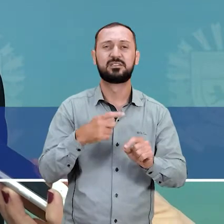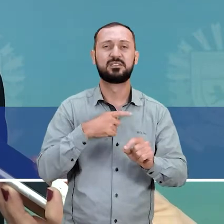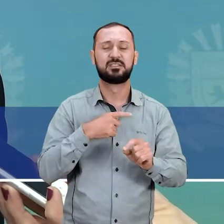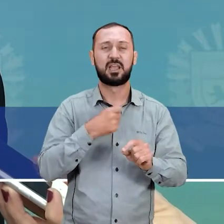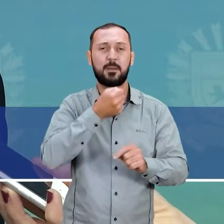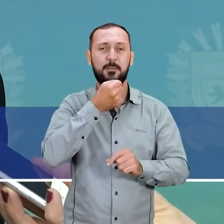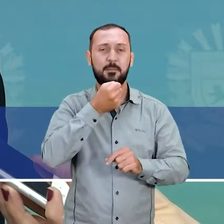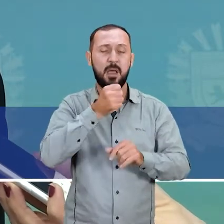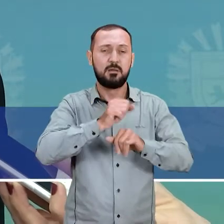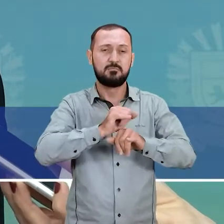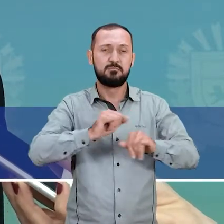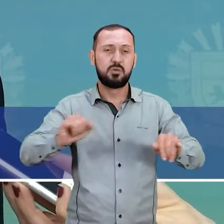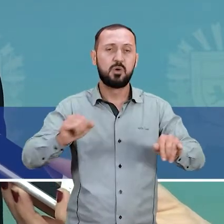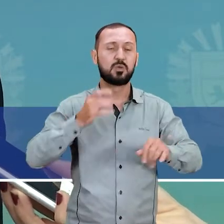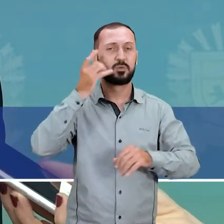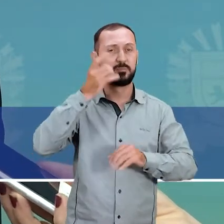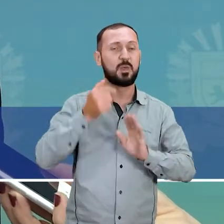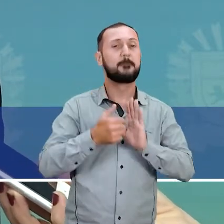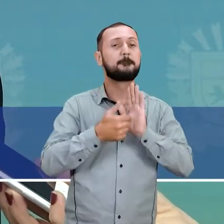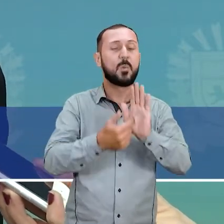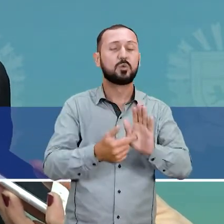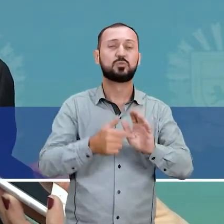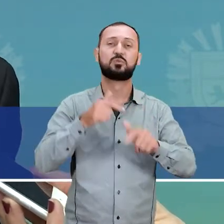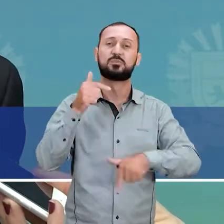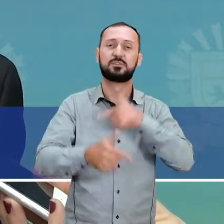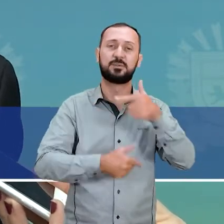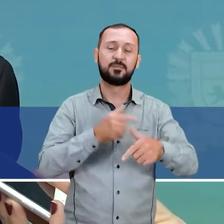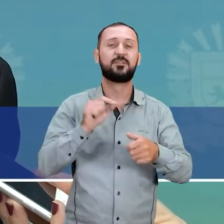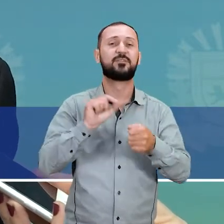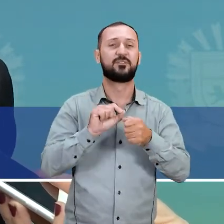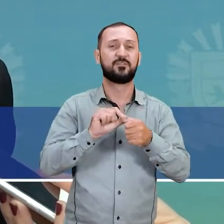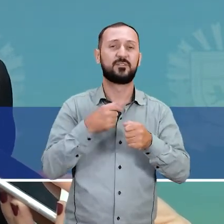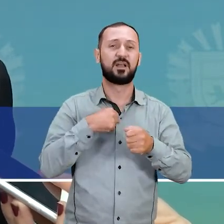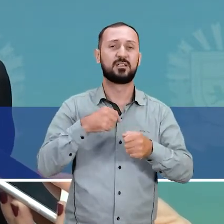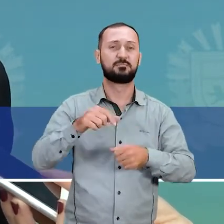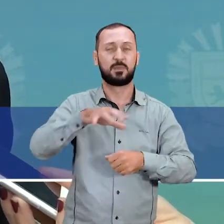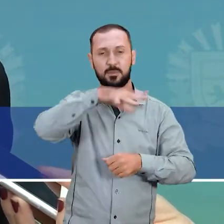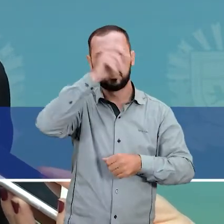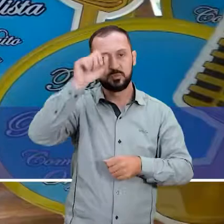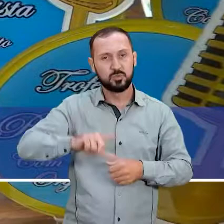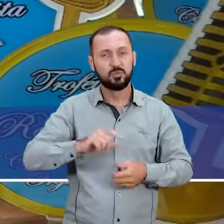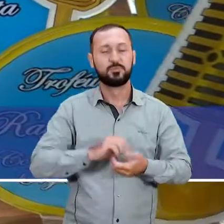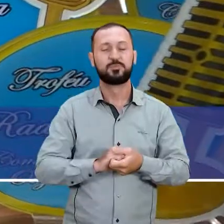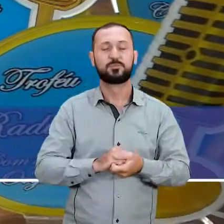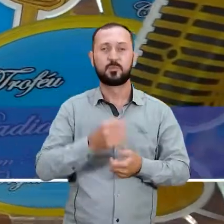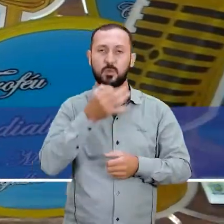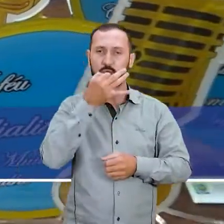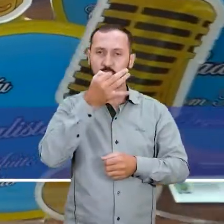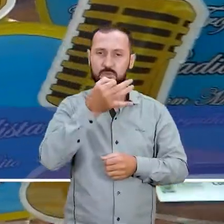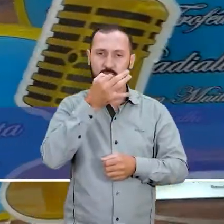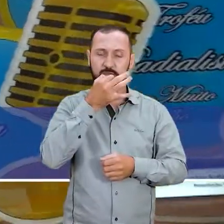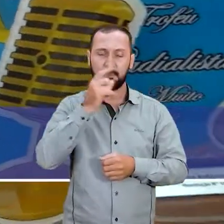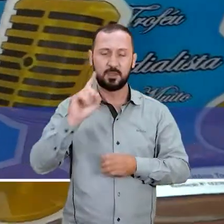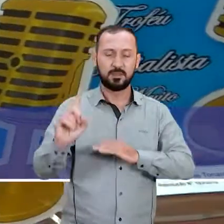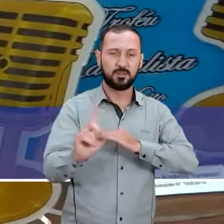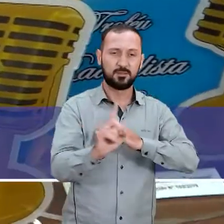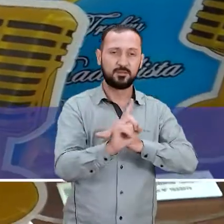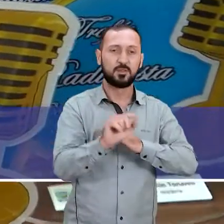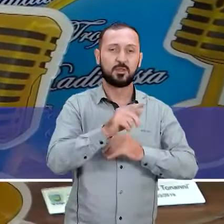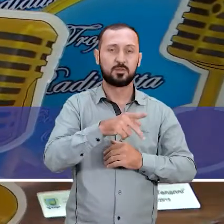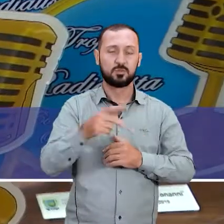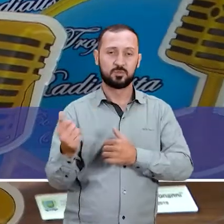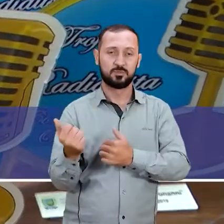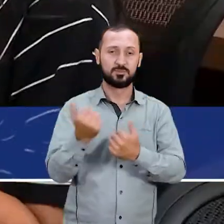aqui para que os deputados possam mostrar o trabalho que realizam para a população sul-mato-grossense. Uma das indicadas para receber a homenagem em